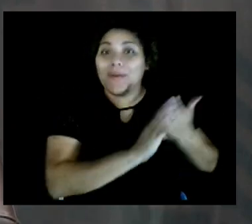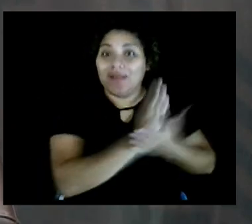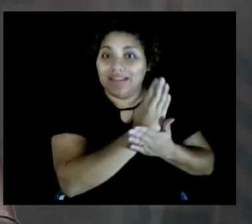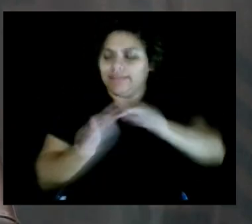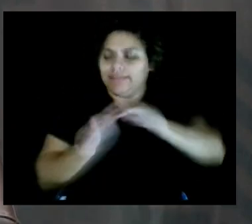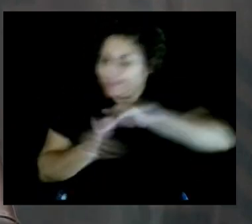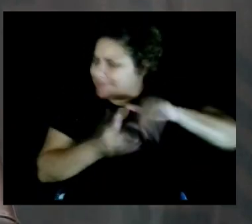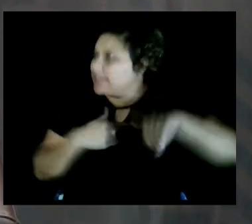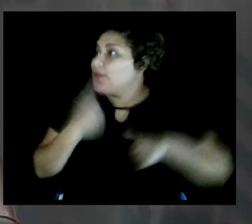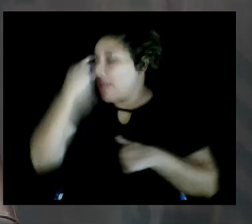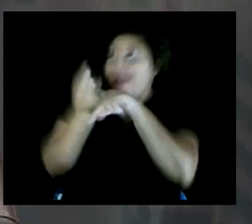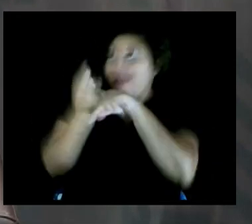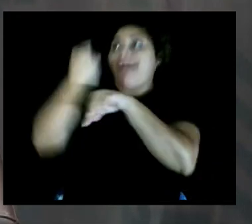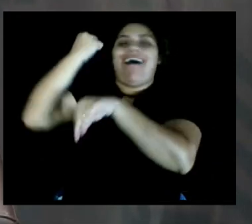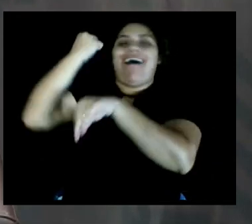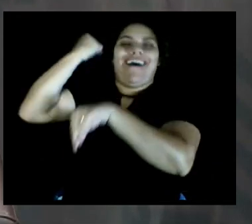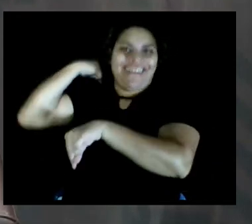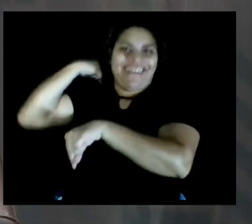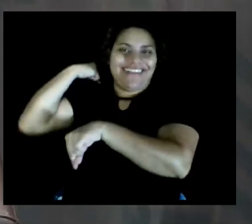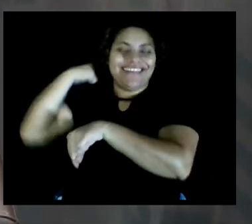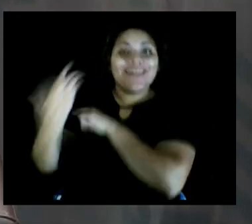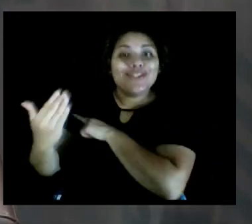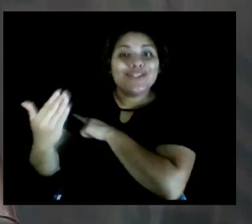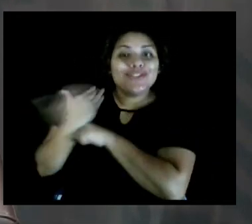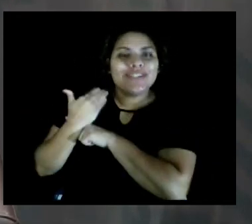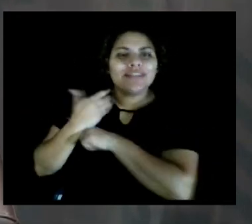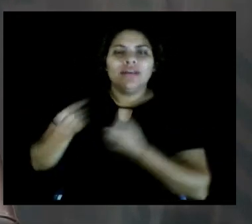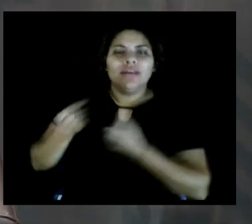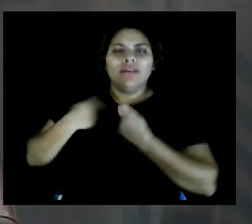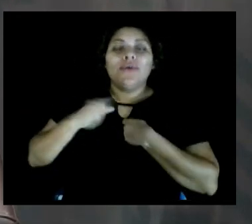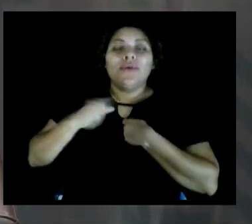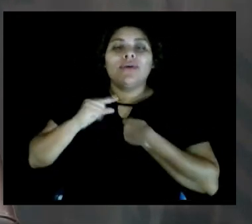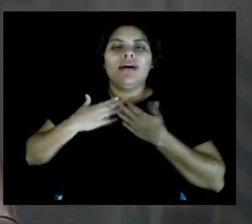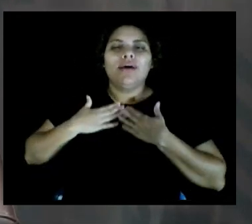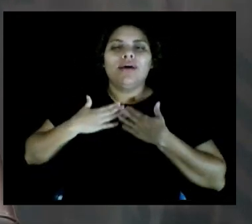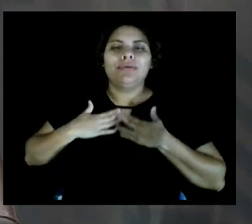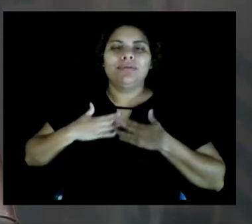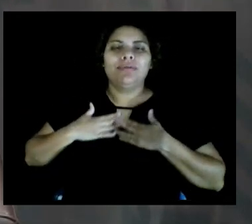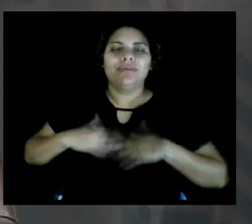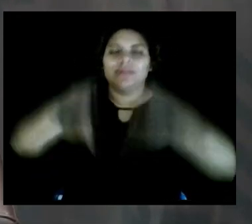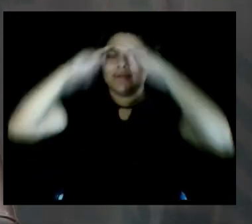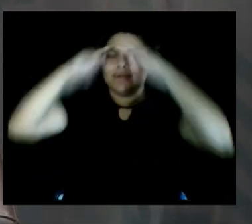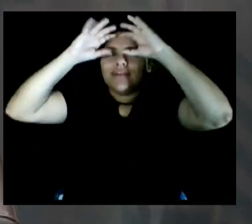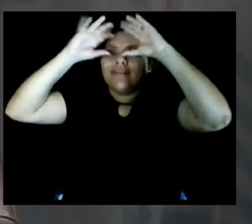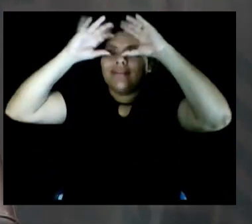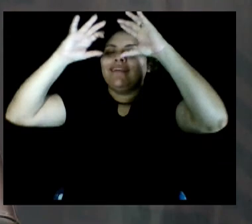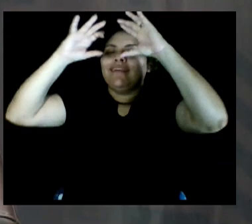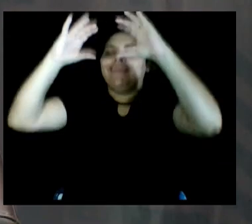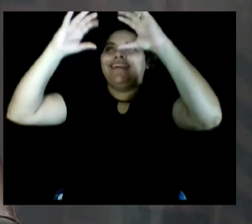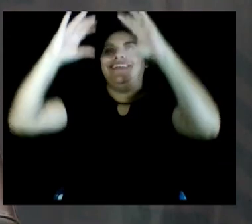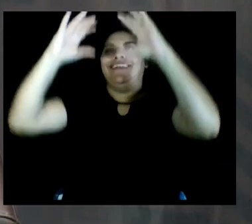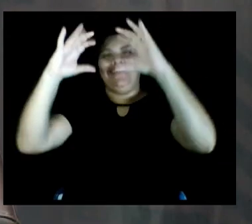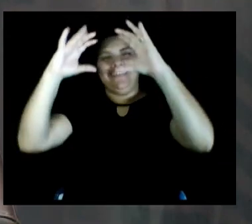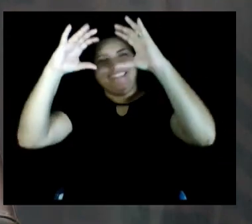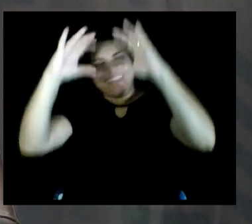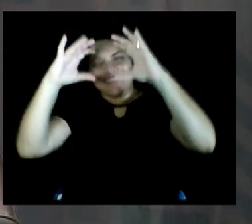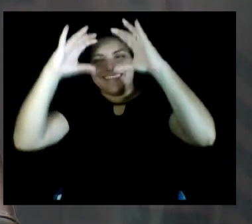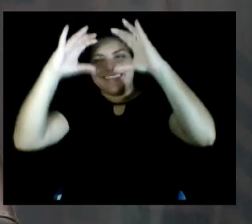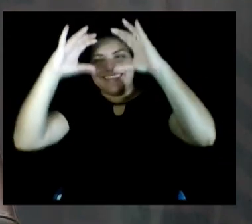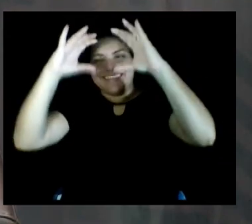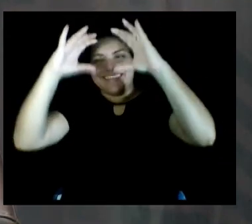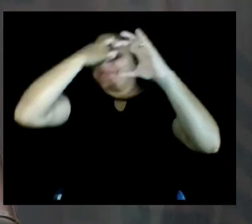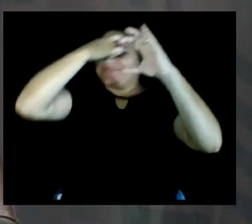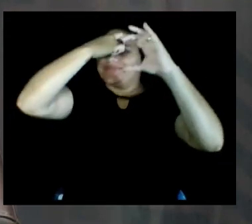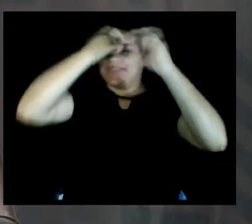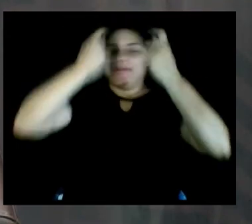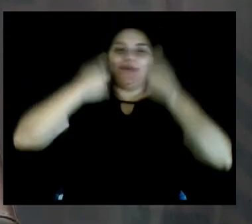tempo, eu consigo acalmar, né, minha mente, meu espírito, para revigorar minha força interna e seguir naquele